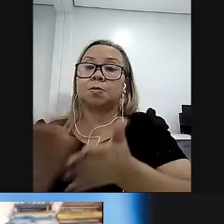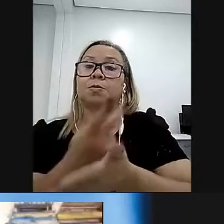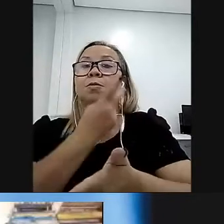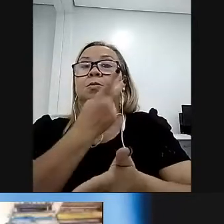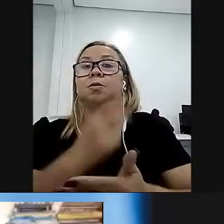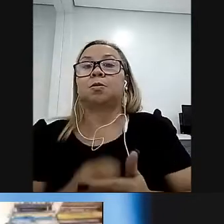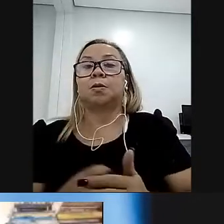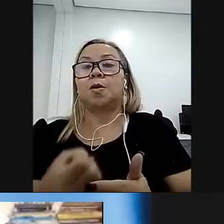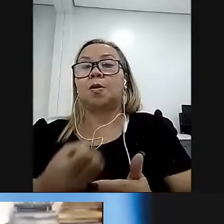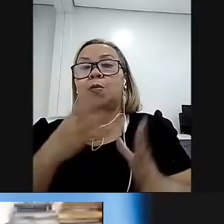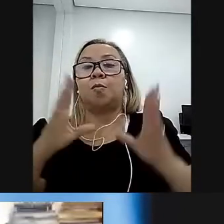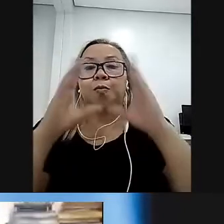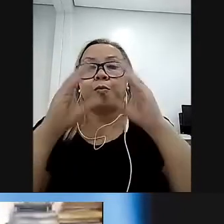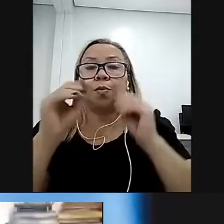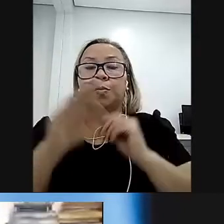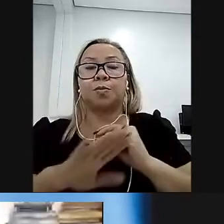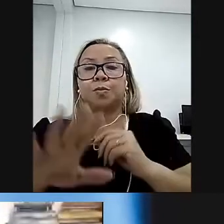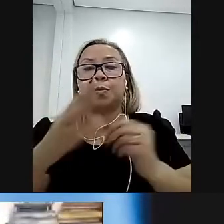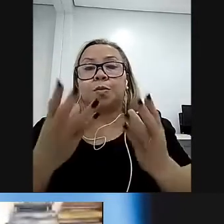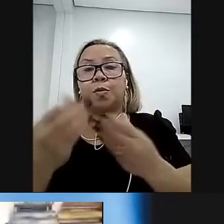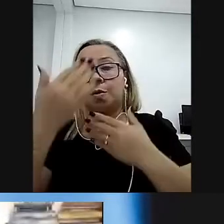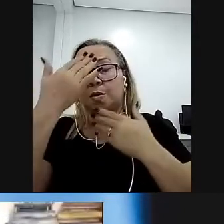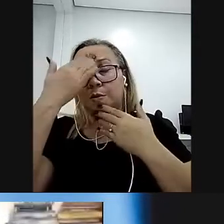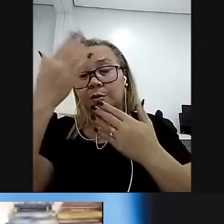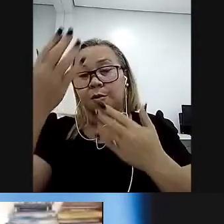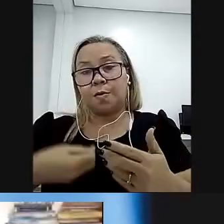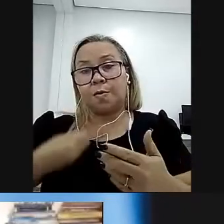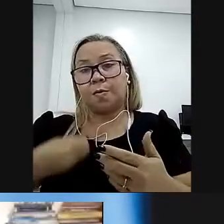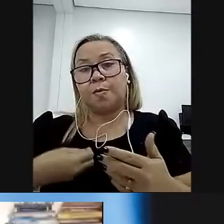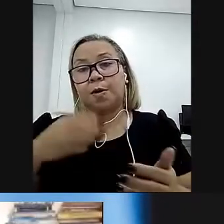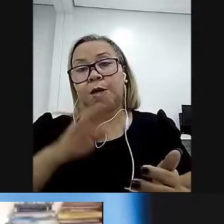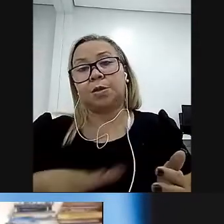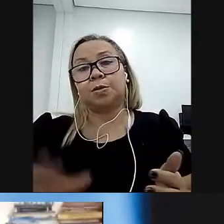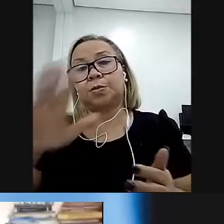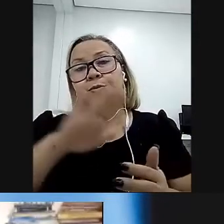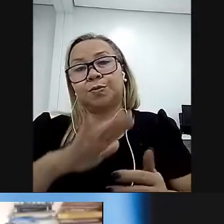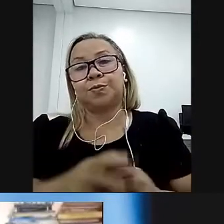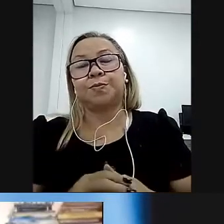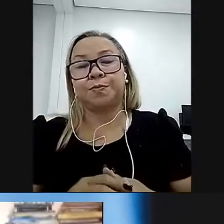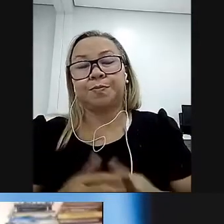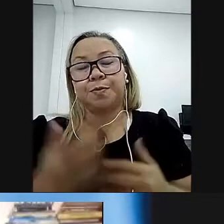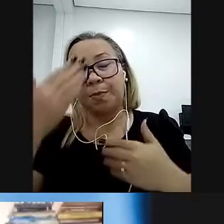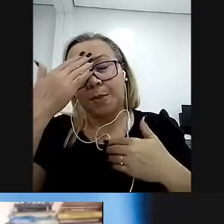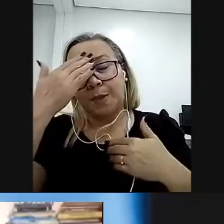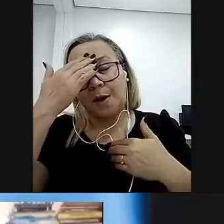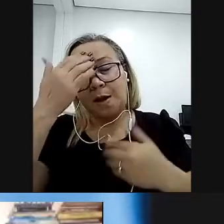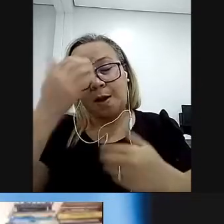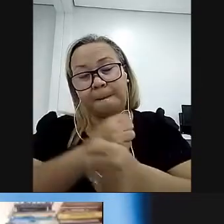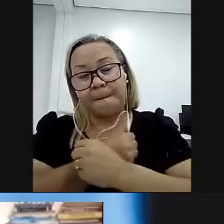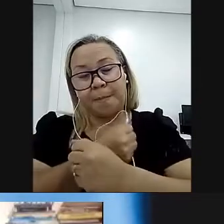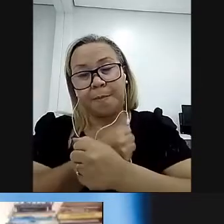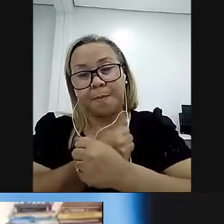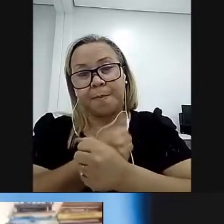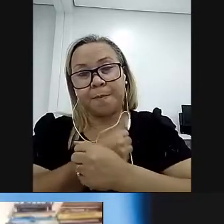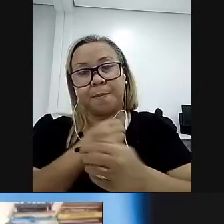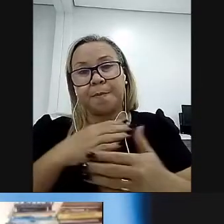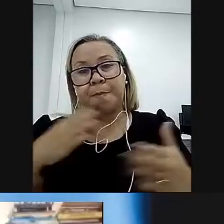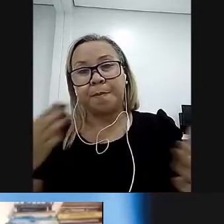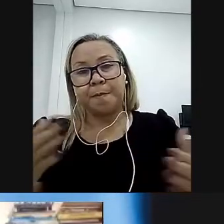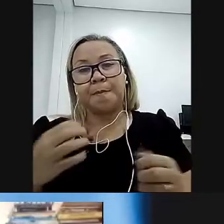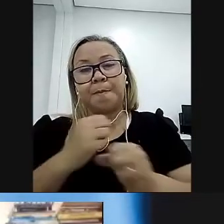a todos e muito obrigado pela presença de todos. Um abraço grande. Obrigada,